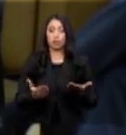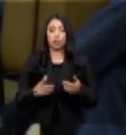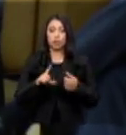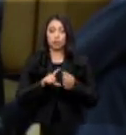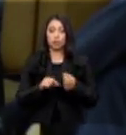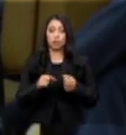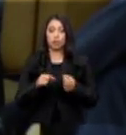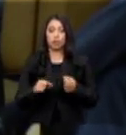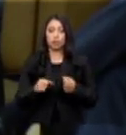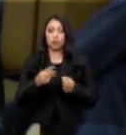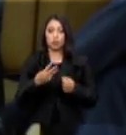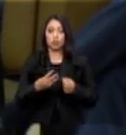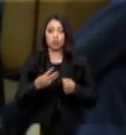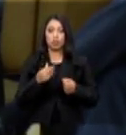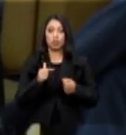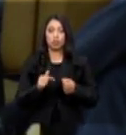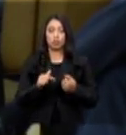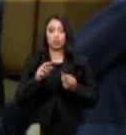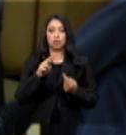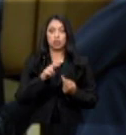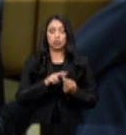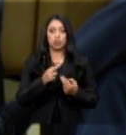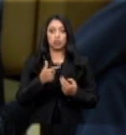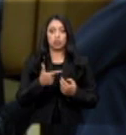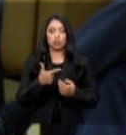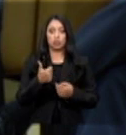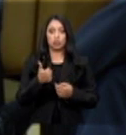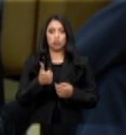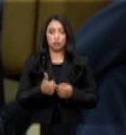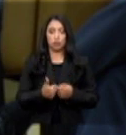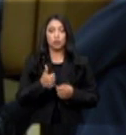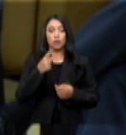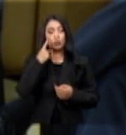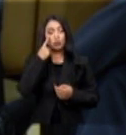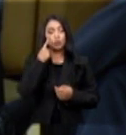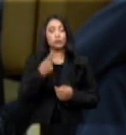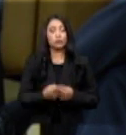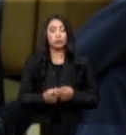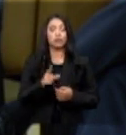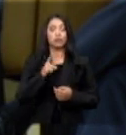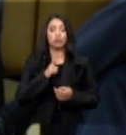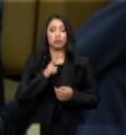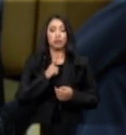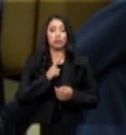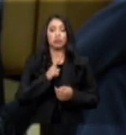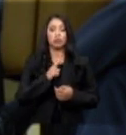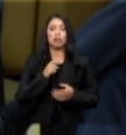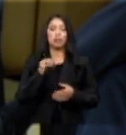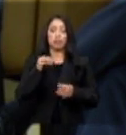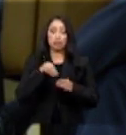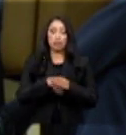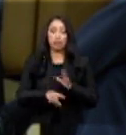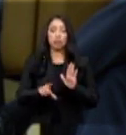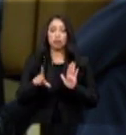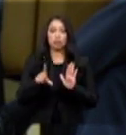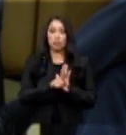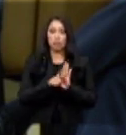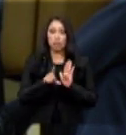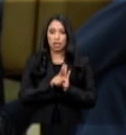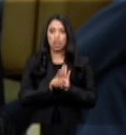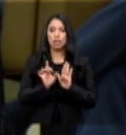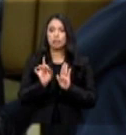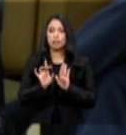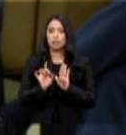artigo 37, inciso 21, prevê exceções, desde que esculpidas em lei ordinária, em lei